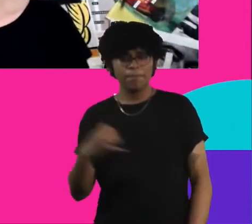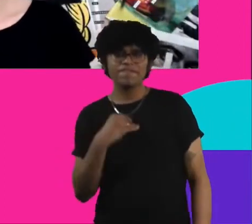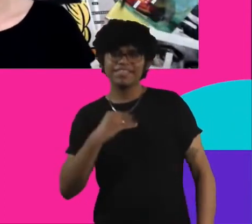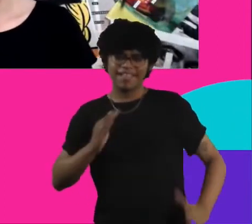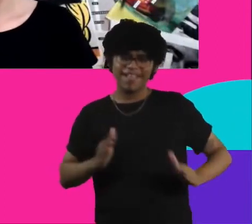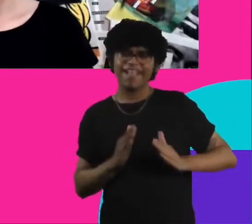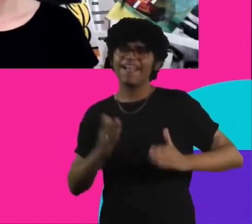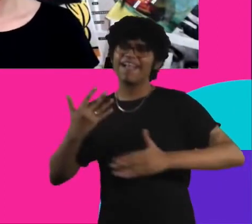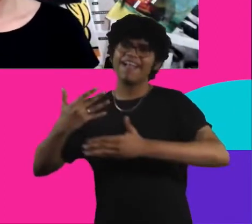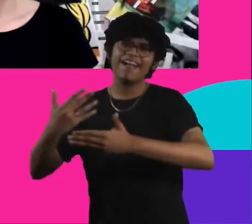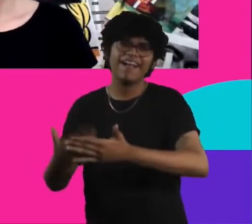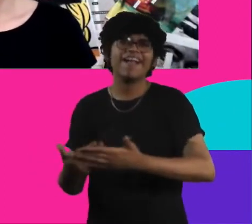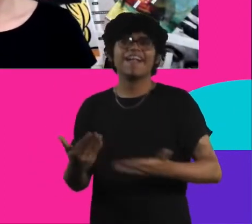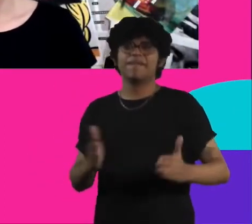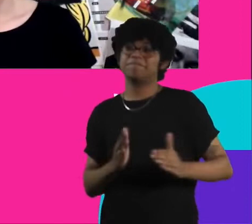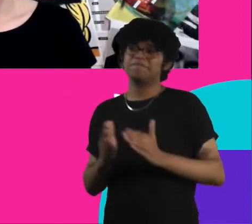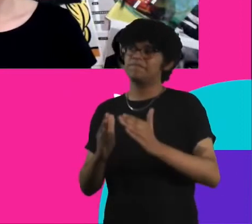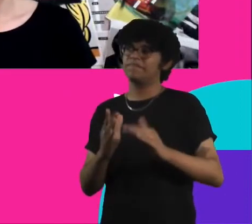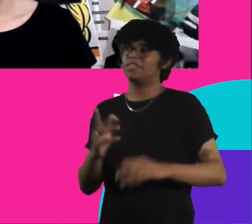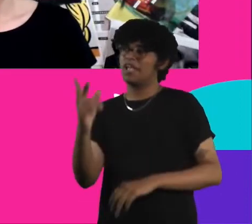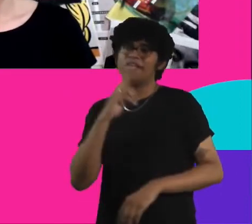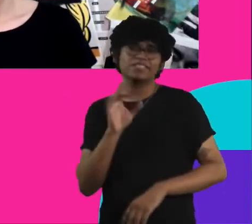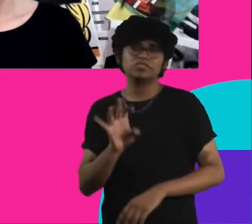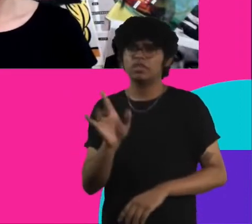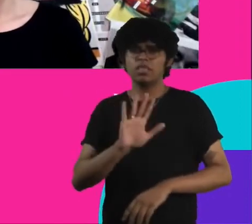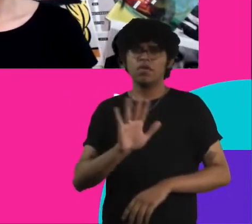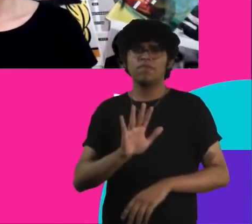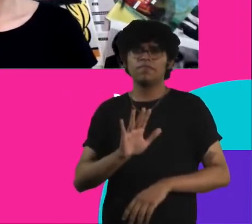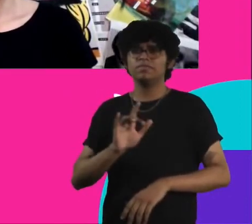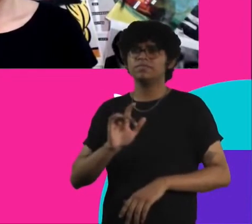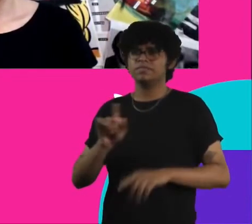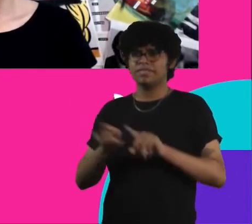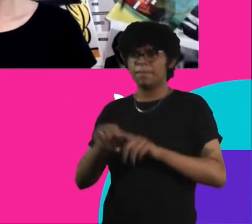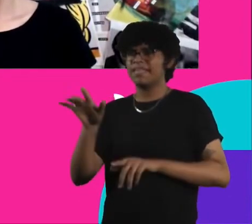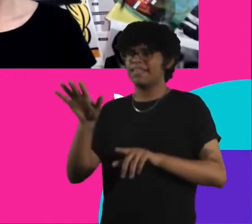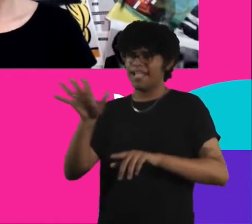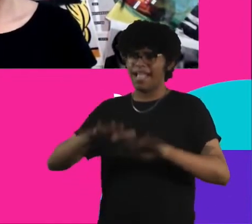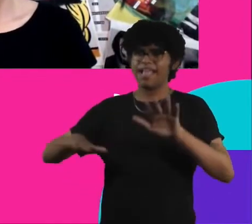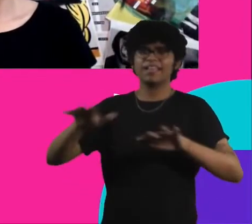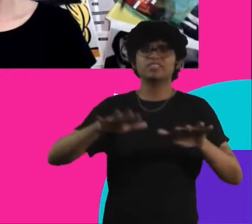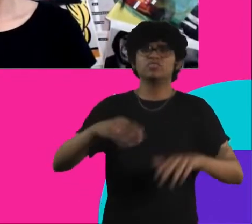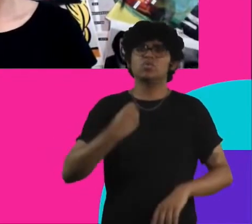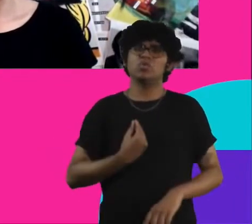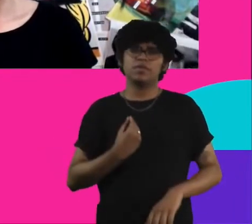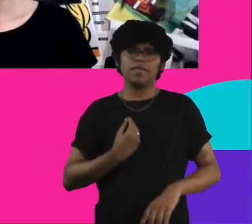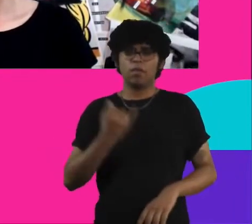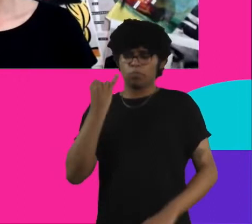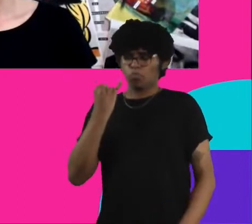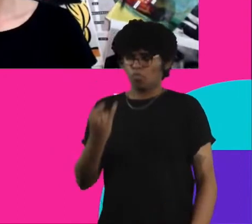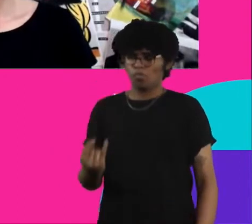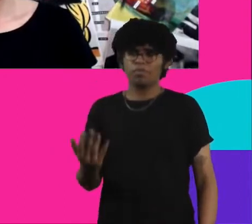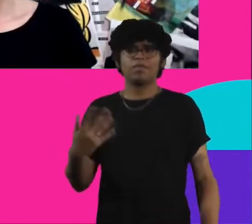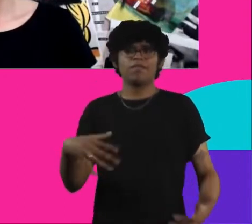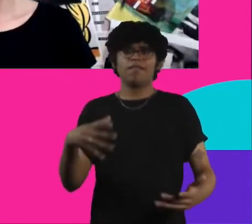curtir o processo e não só o resultado. Isso vale para tanta coisa na nossa vida, sei lá, um processo de emagrecimento, um processo de